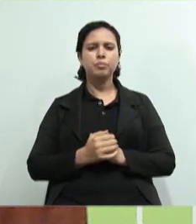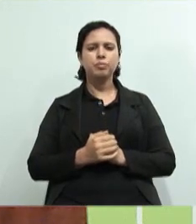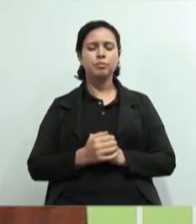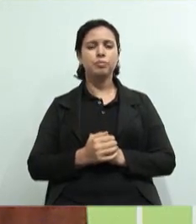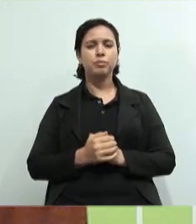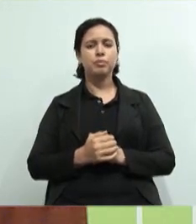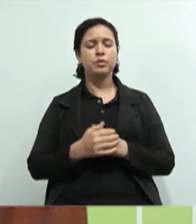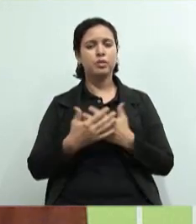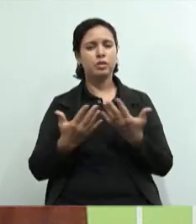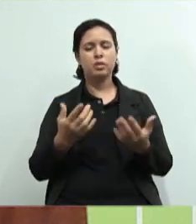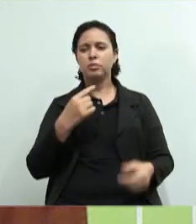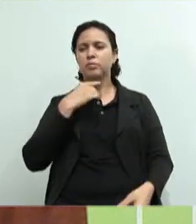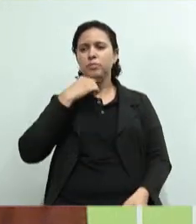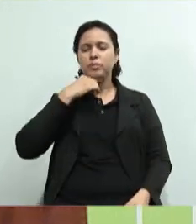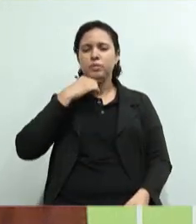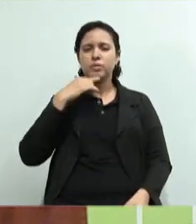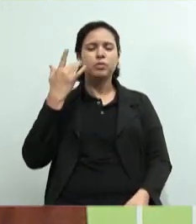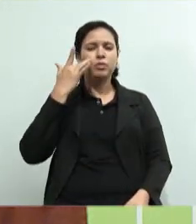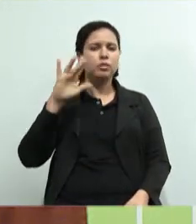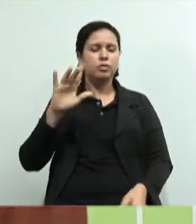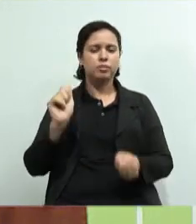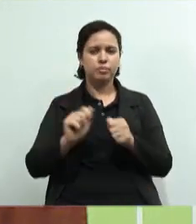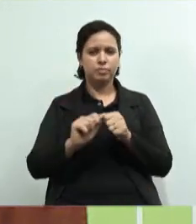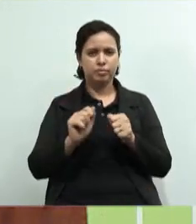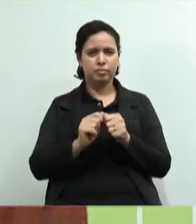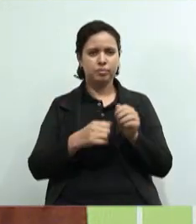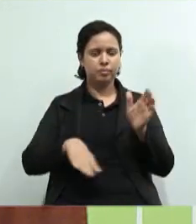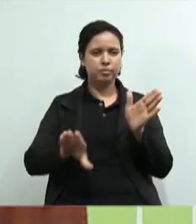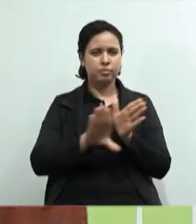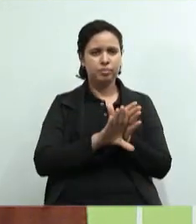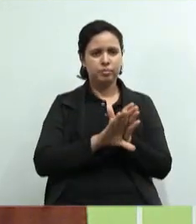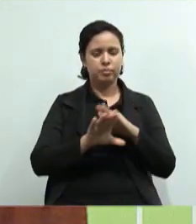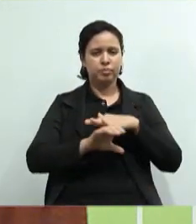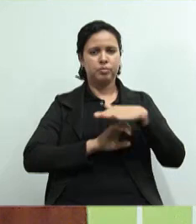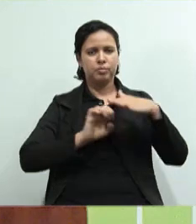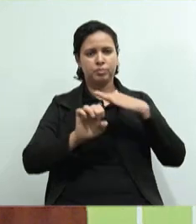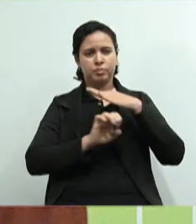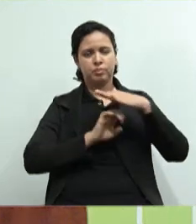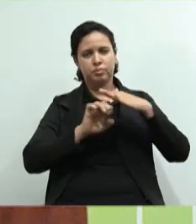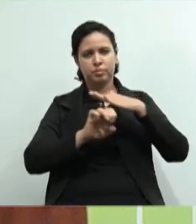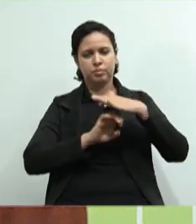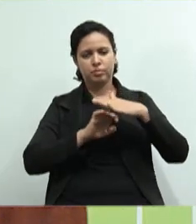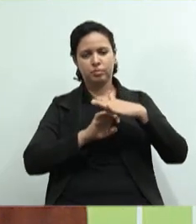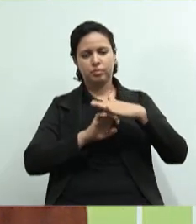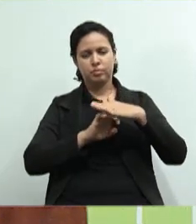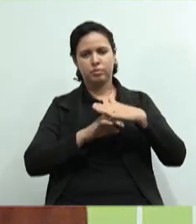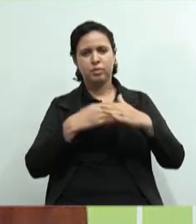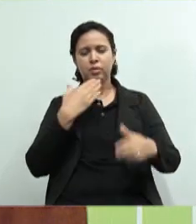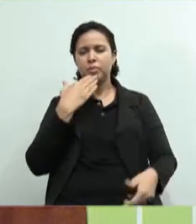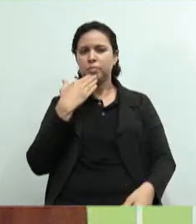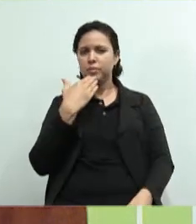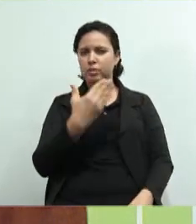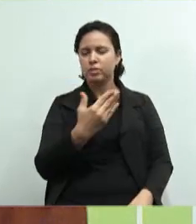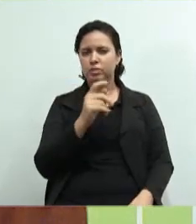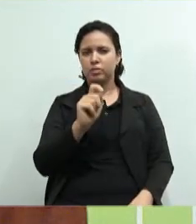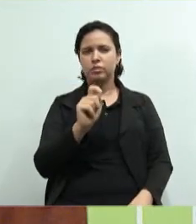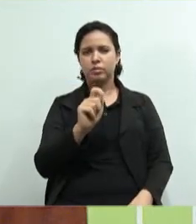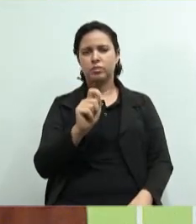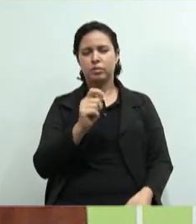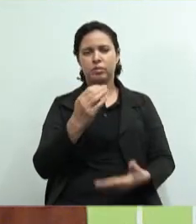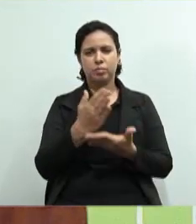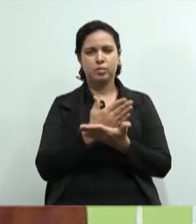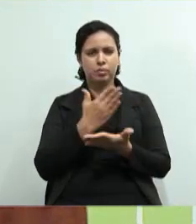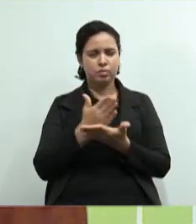não sei fazer, e agora o que, que eu faço? Cheguei na empresa, não sei fazer. Eu posso recorrer aos